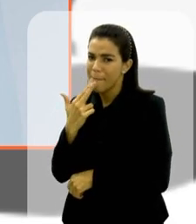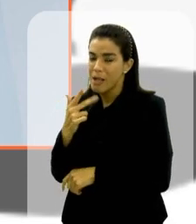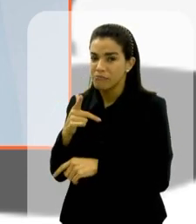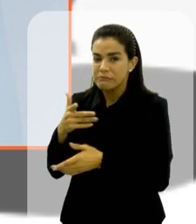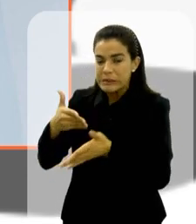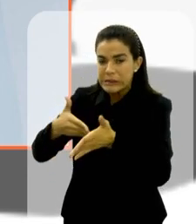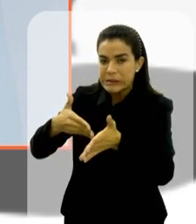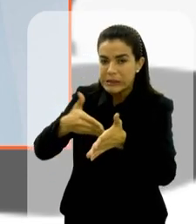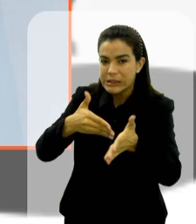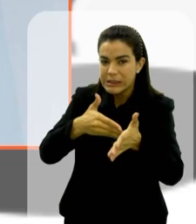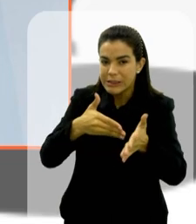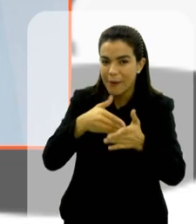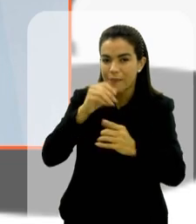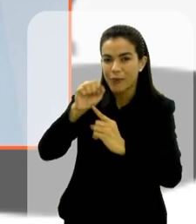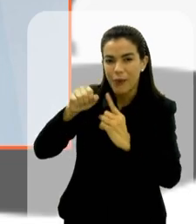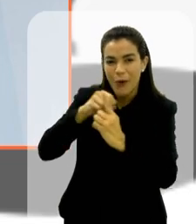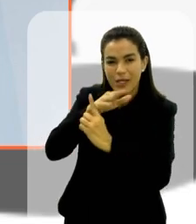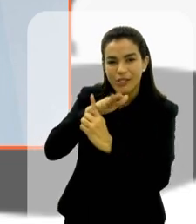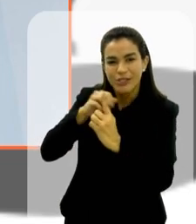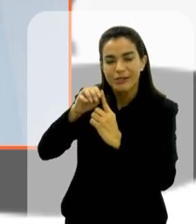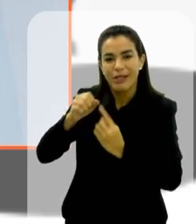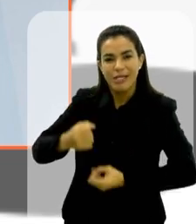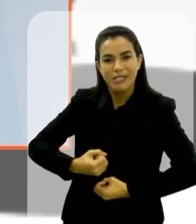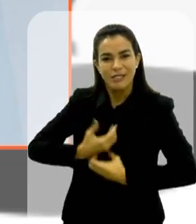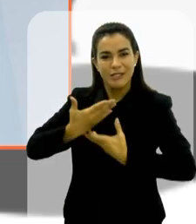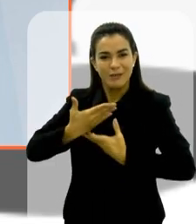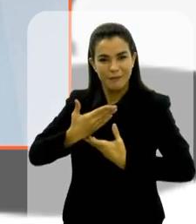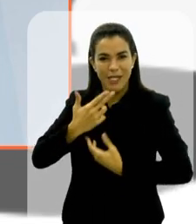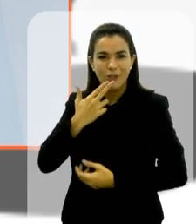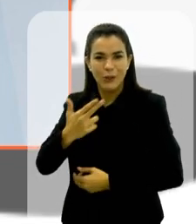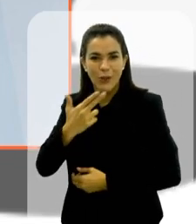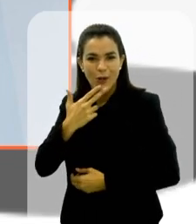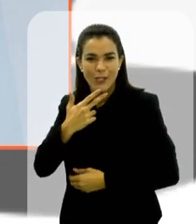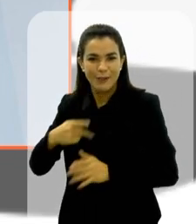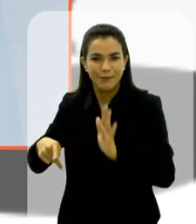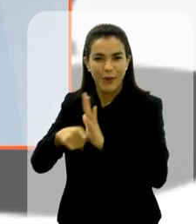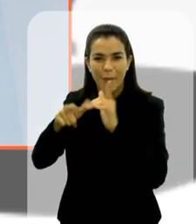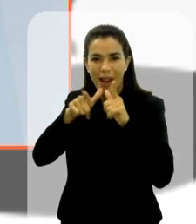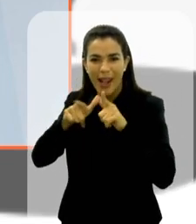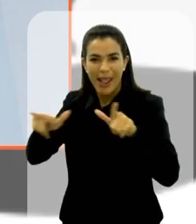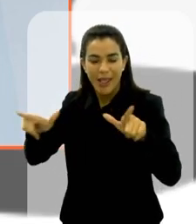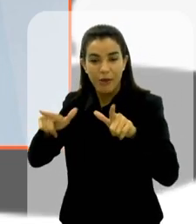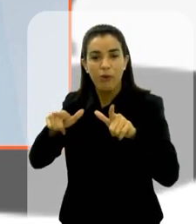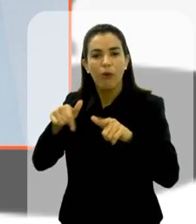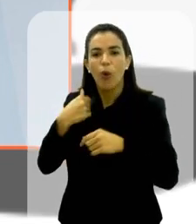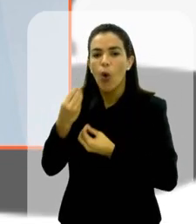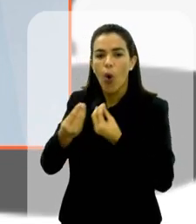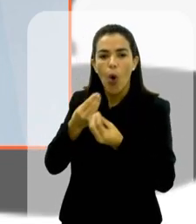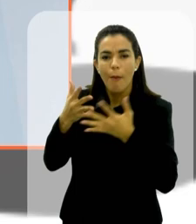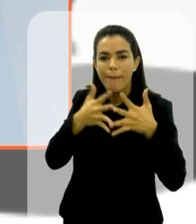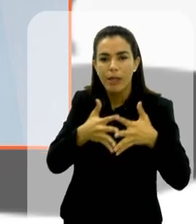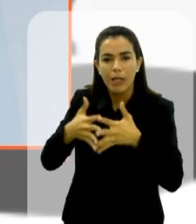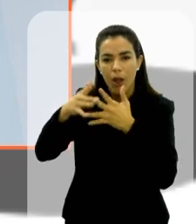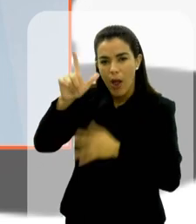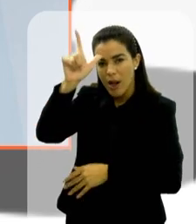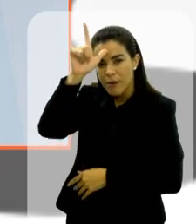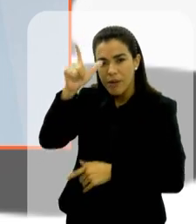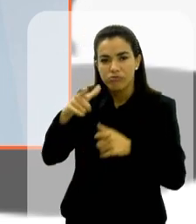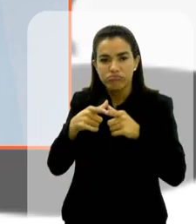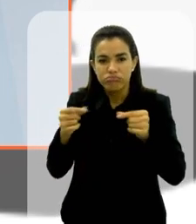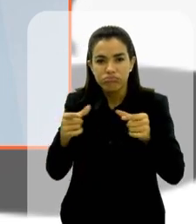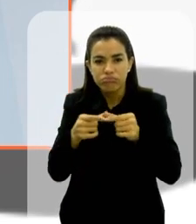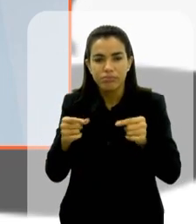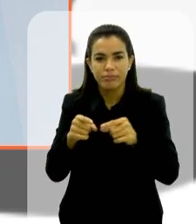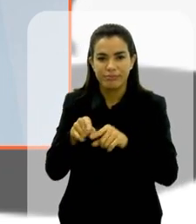têm muita dificuldade com a gíria, com expressões idiomáticas. Como que você vai traduzir para um americano, para um alemão,